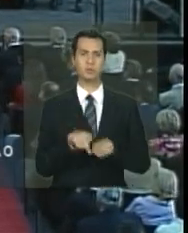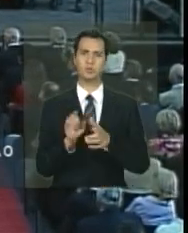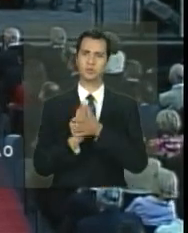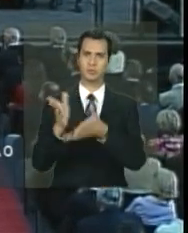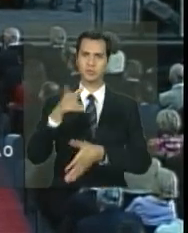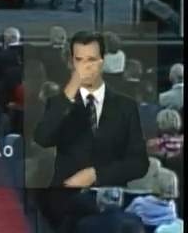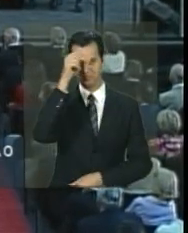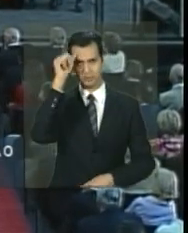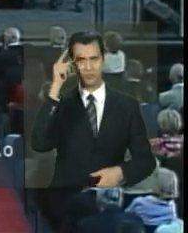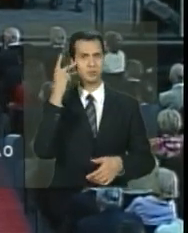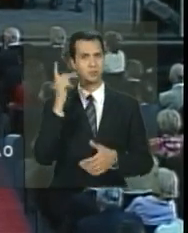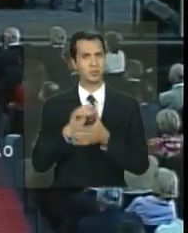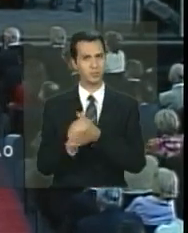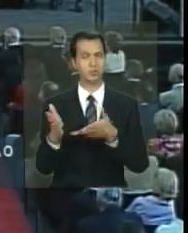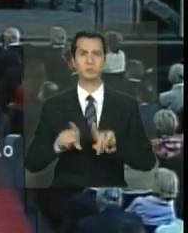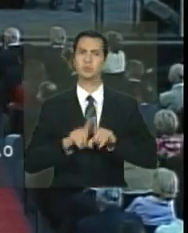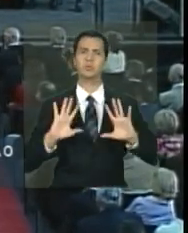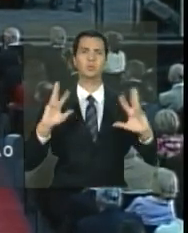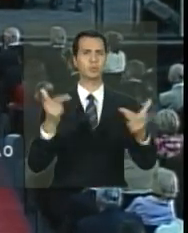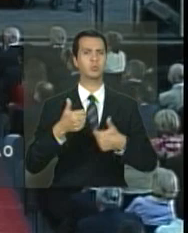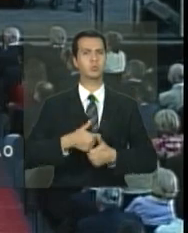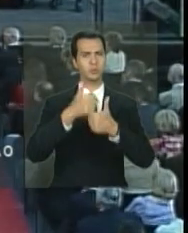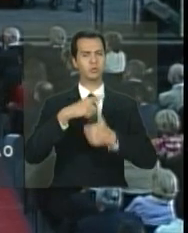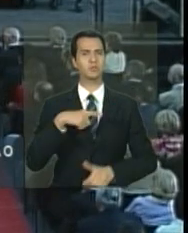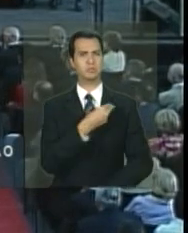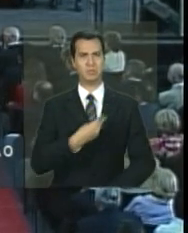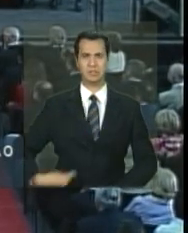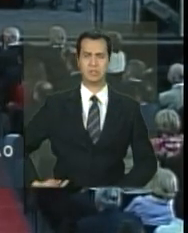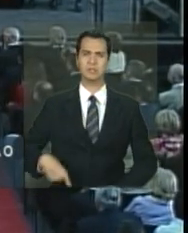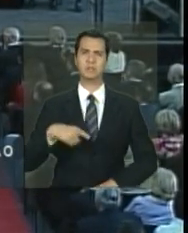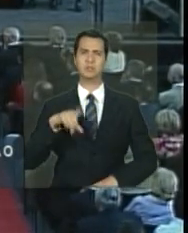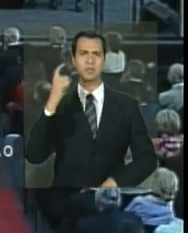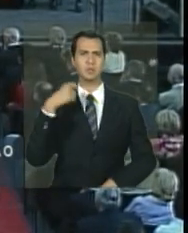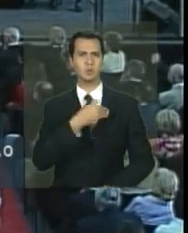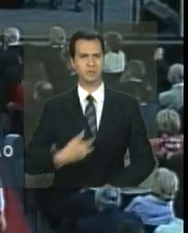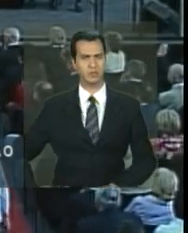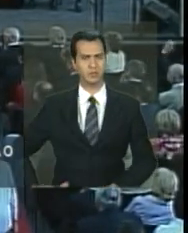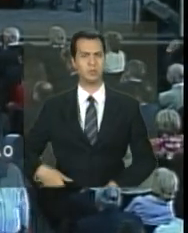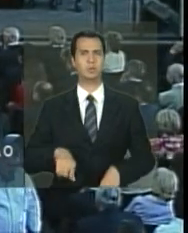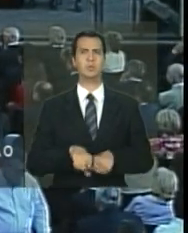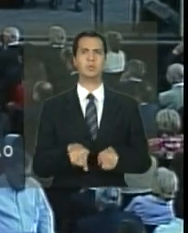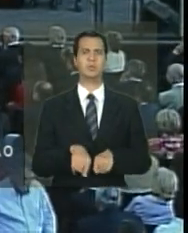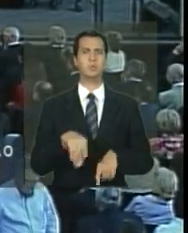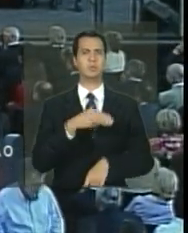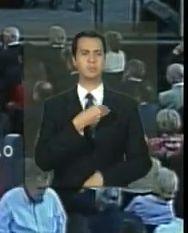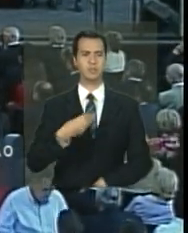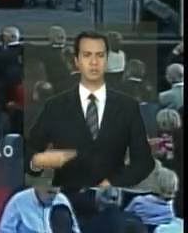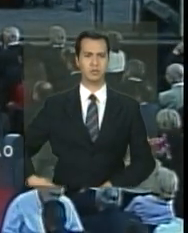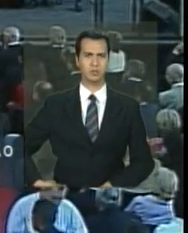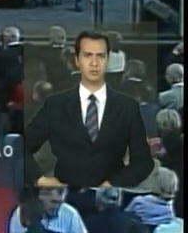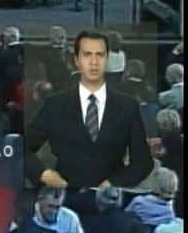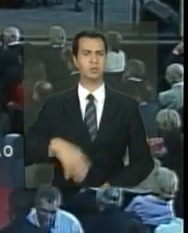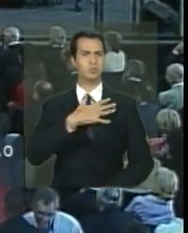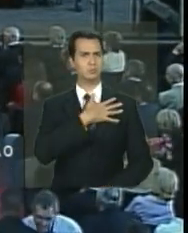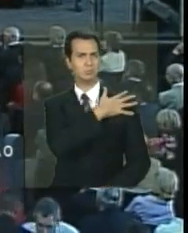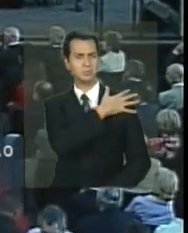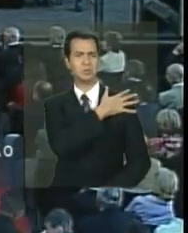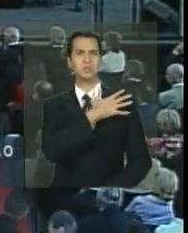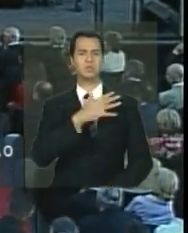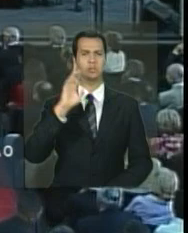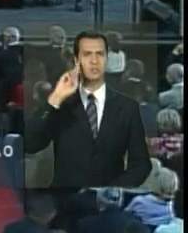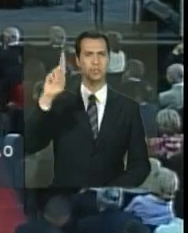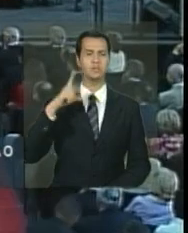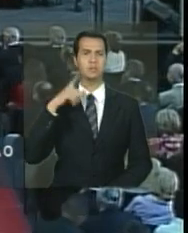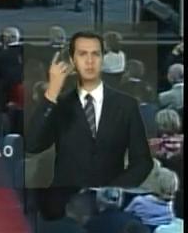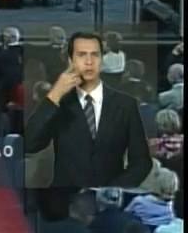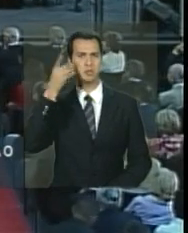da República, autoridades aqui presentes, ministros, ex-governadores, ministros, comandantes militares,